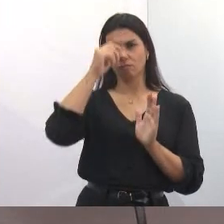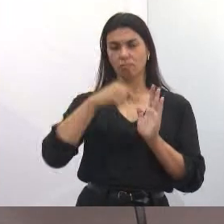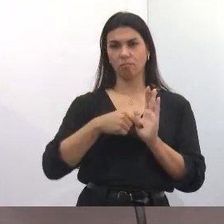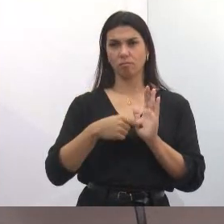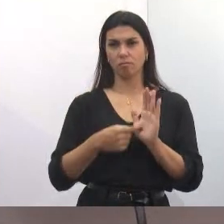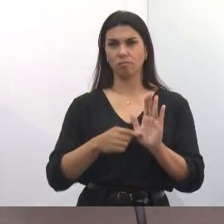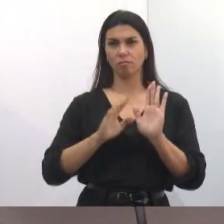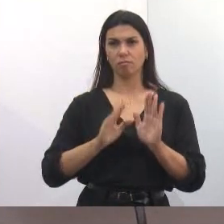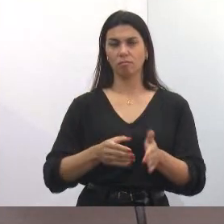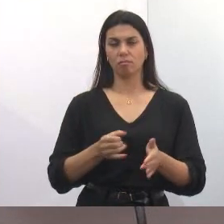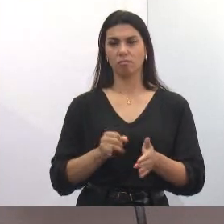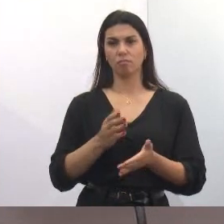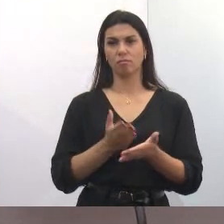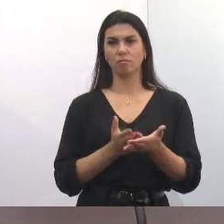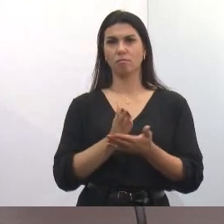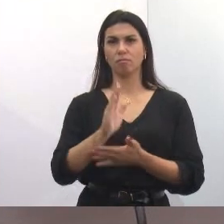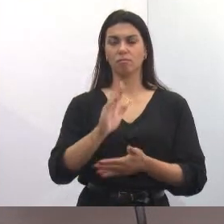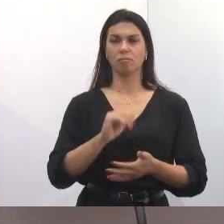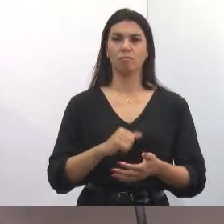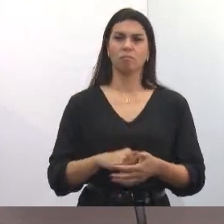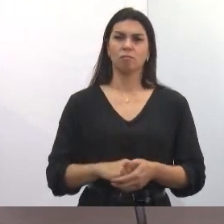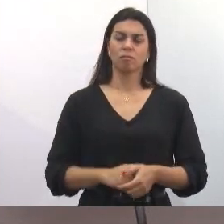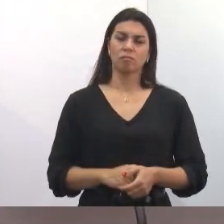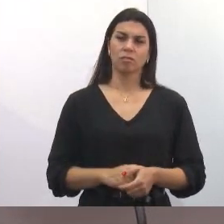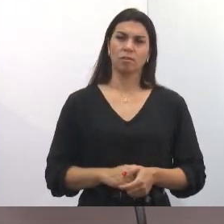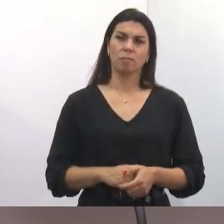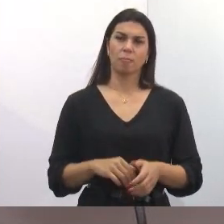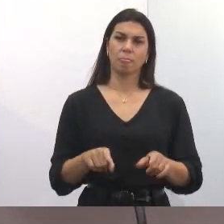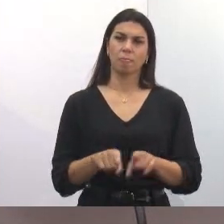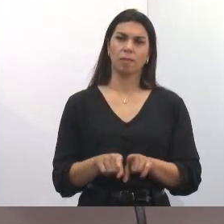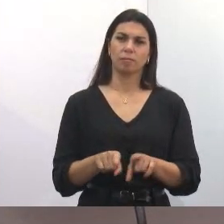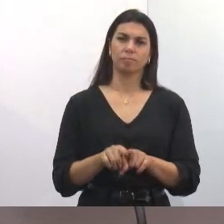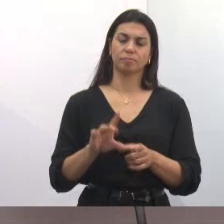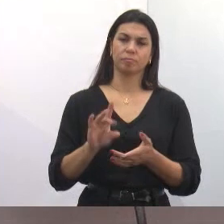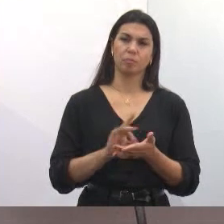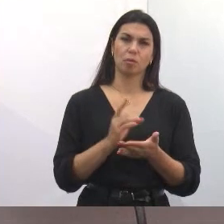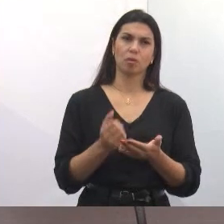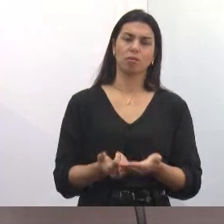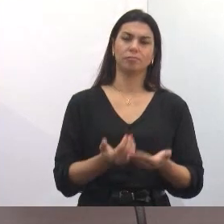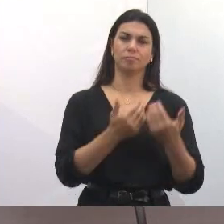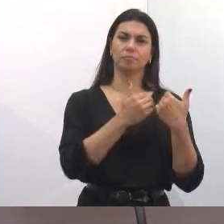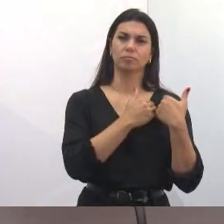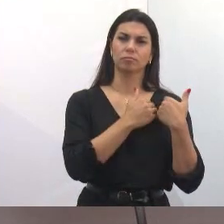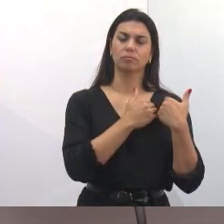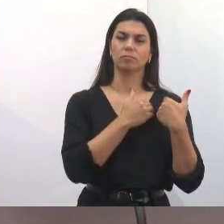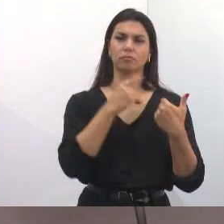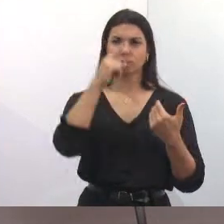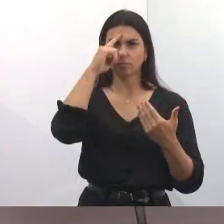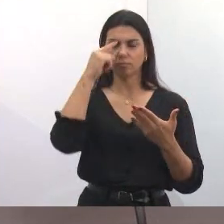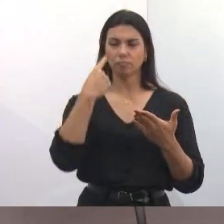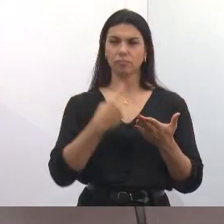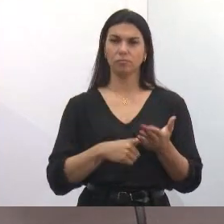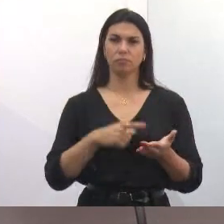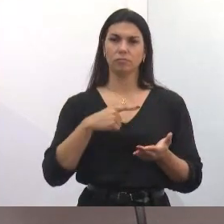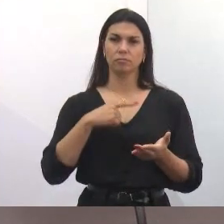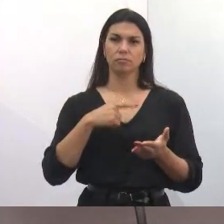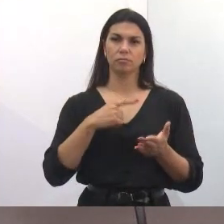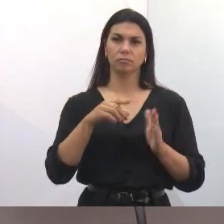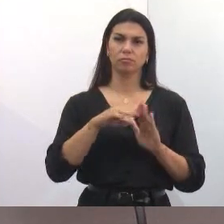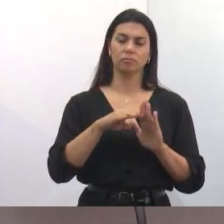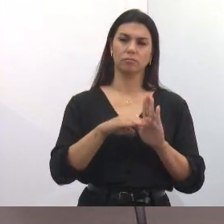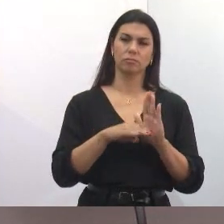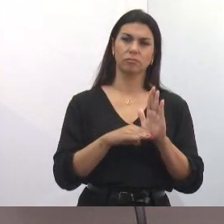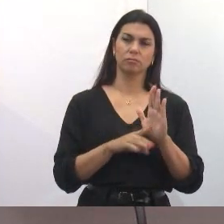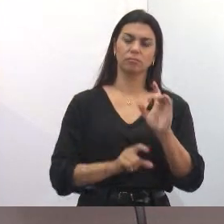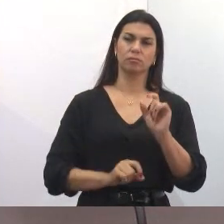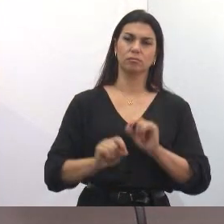de aprovação e a assinatura do termo de responsabilidade, que inclui compromissos para garantir a ordem, o